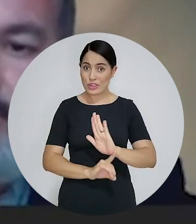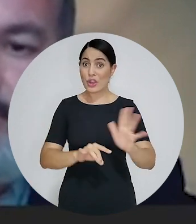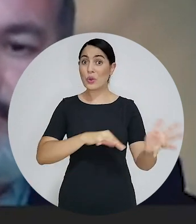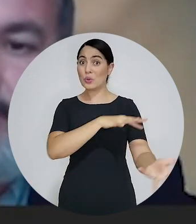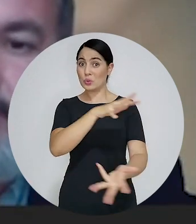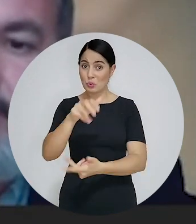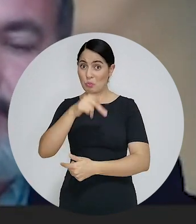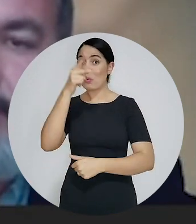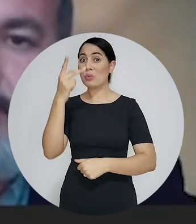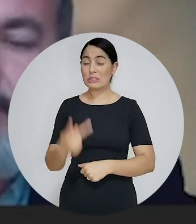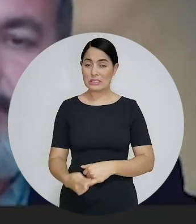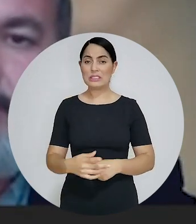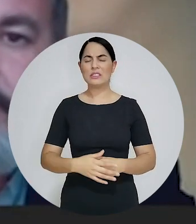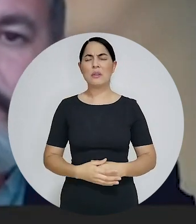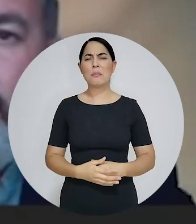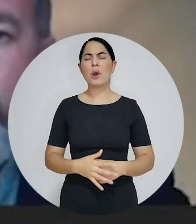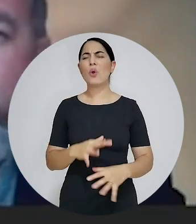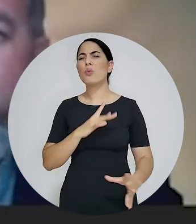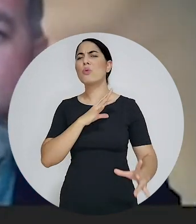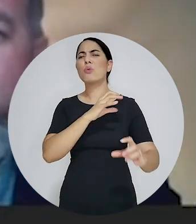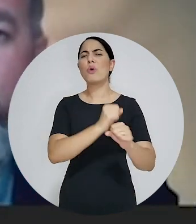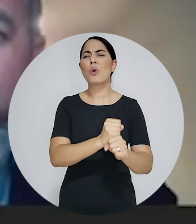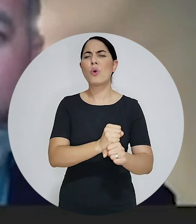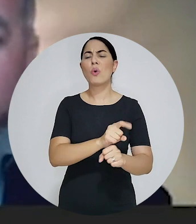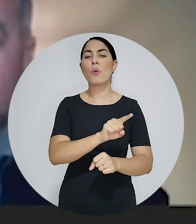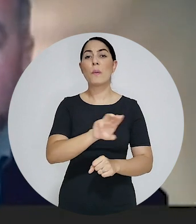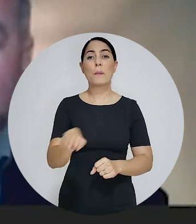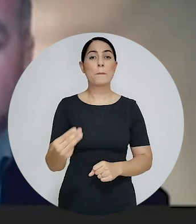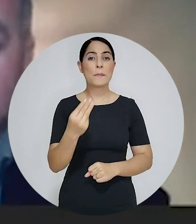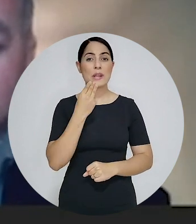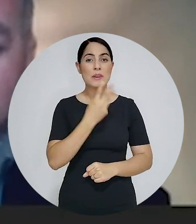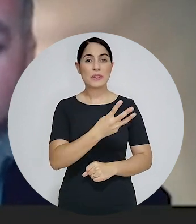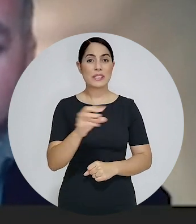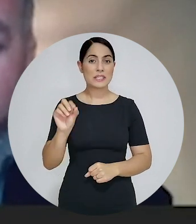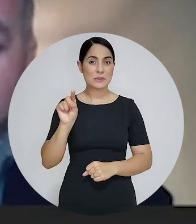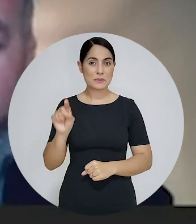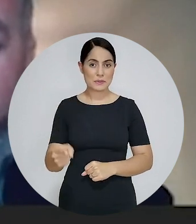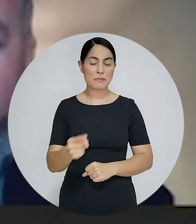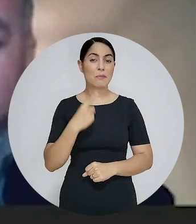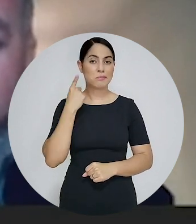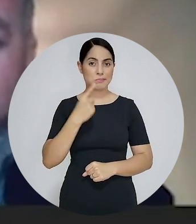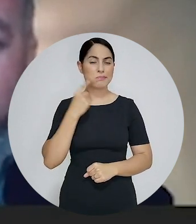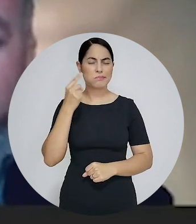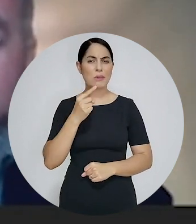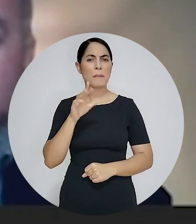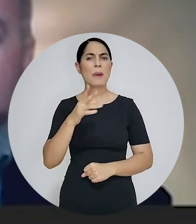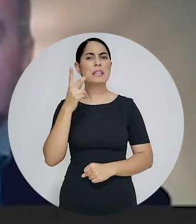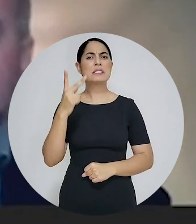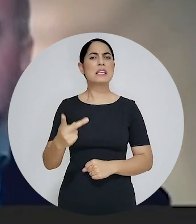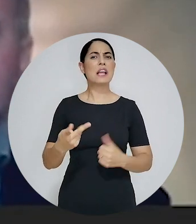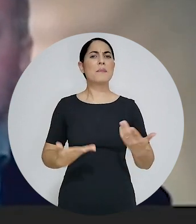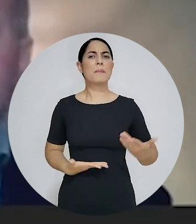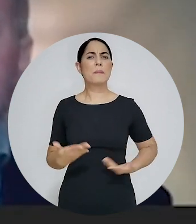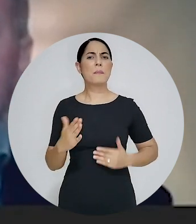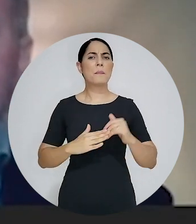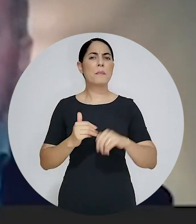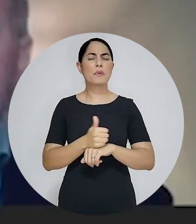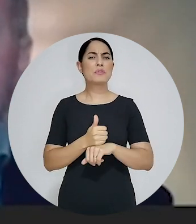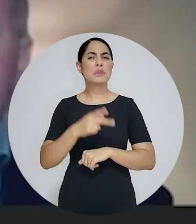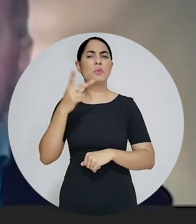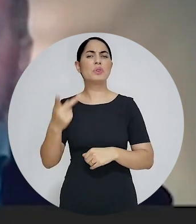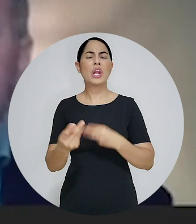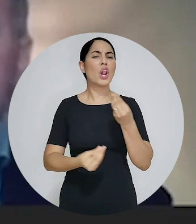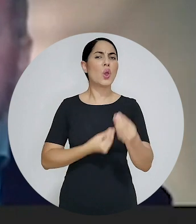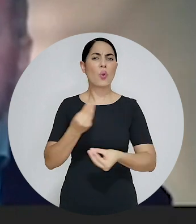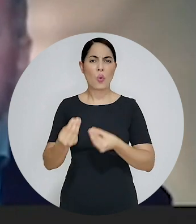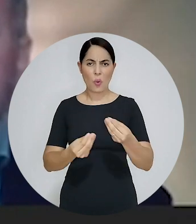cursos de Direito no mundo. Temos ativos hoje 1.300.000 advogados. Como esses profissionais